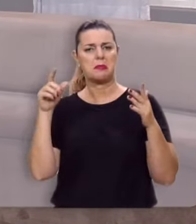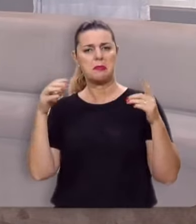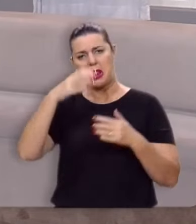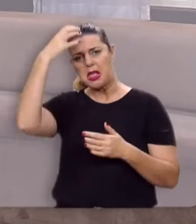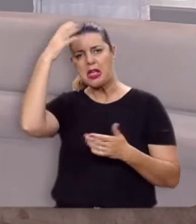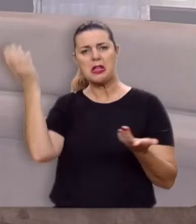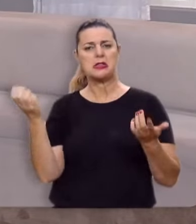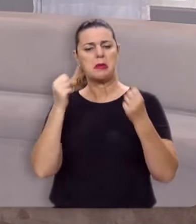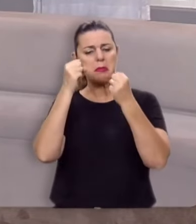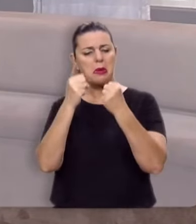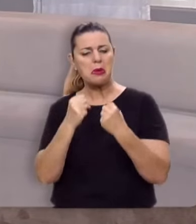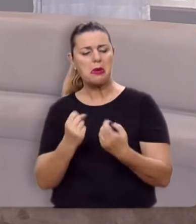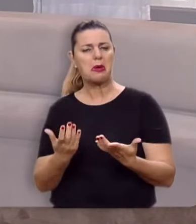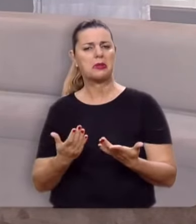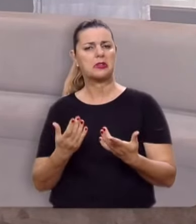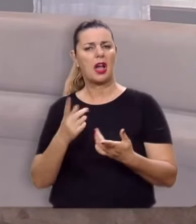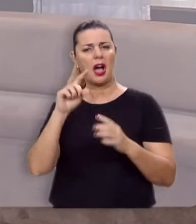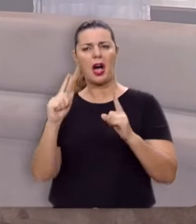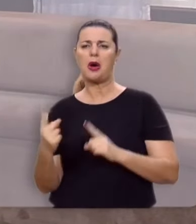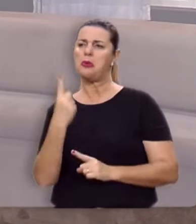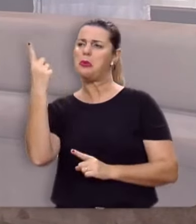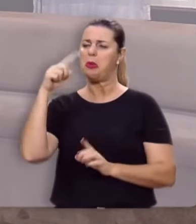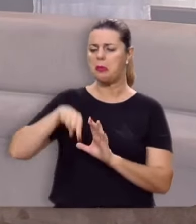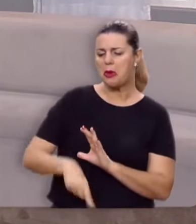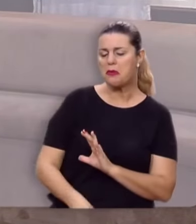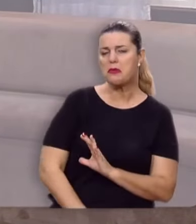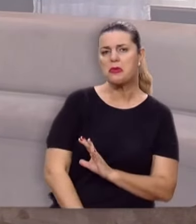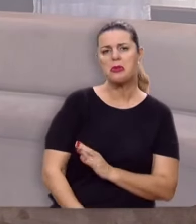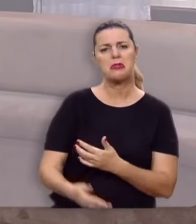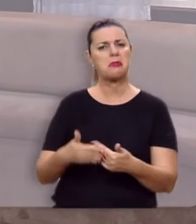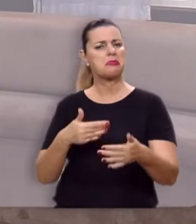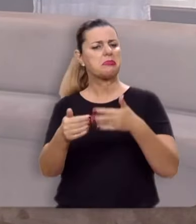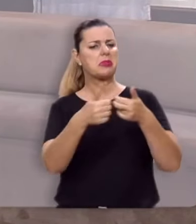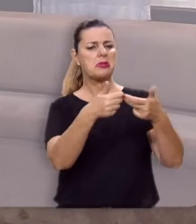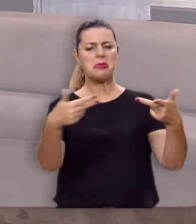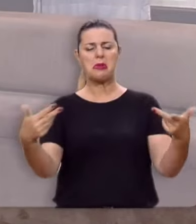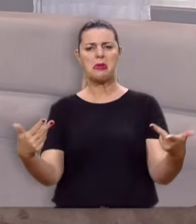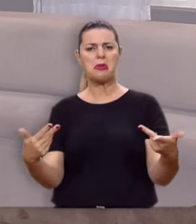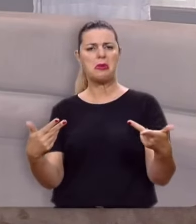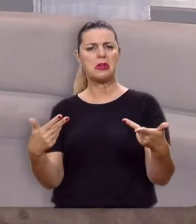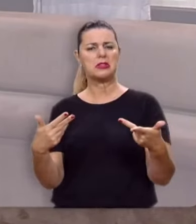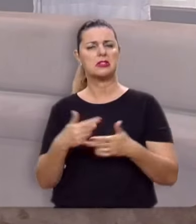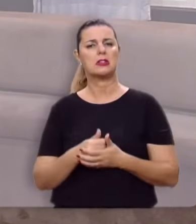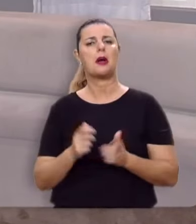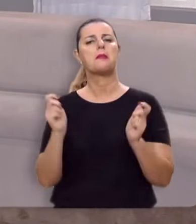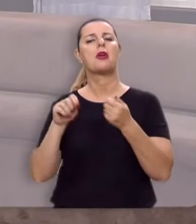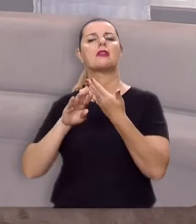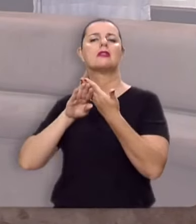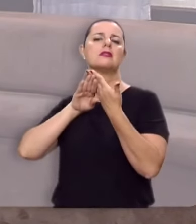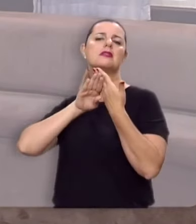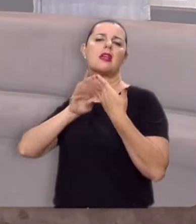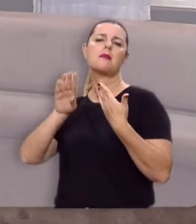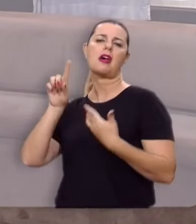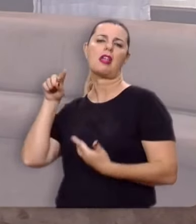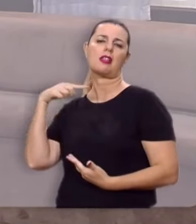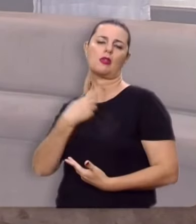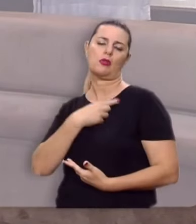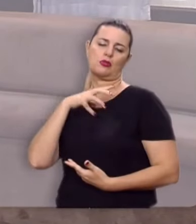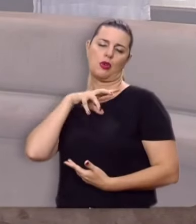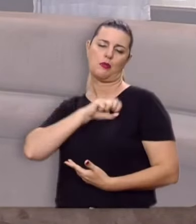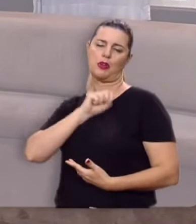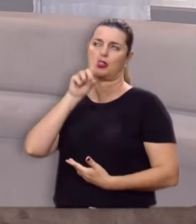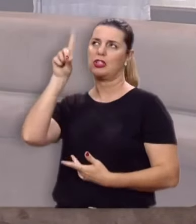nem principados, nem poderes, nem altura, nem profundidade, nem qualquer outra criatura poderá separar-nos do